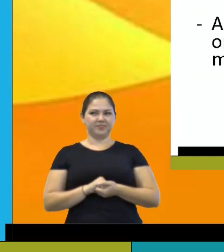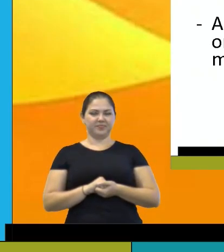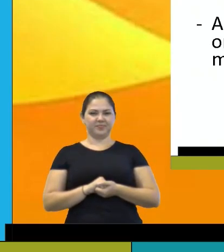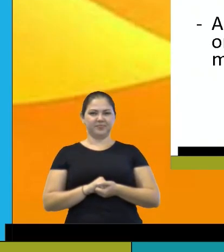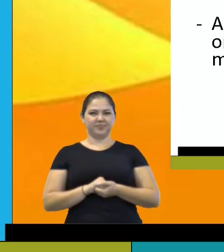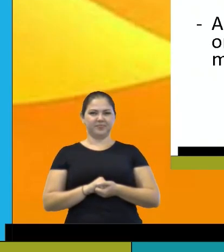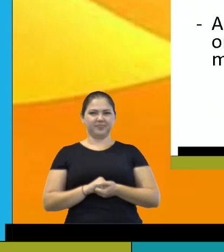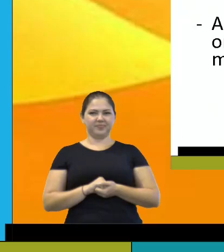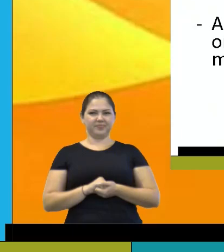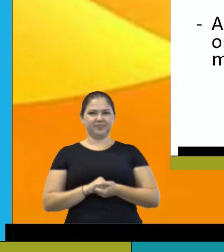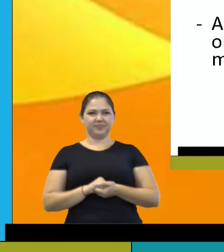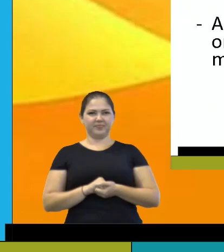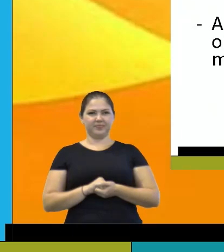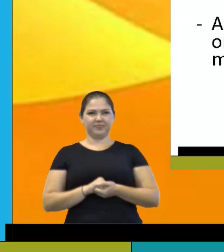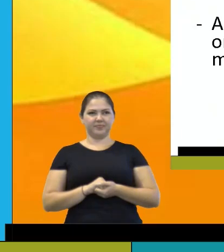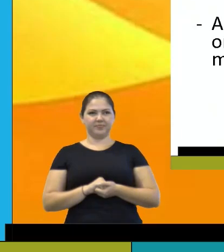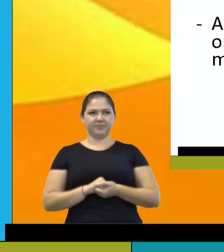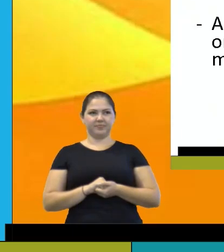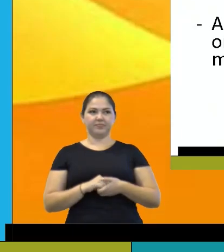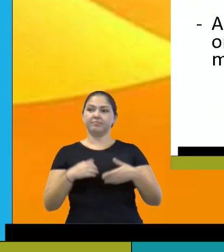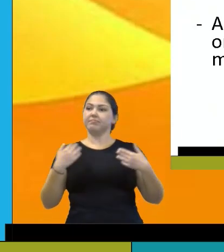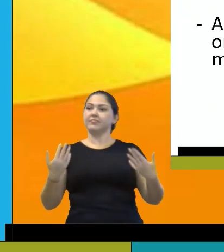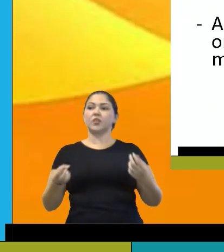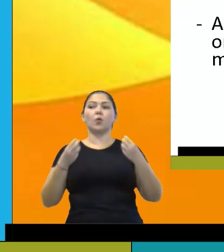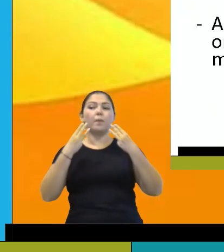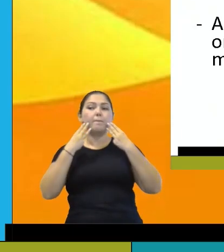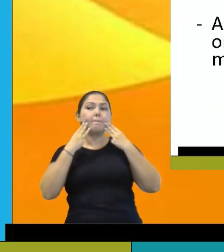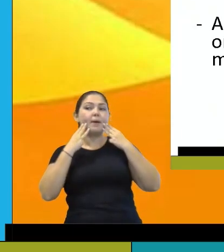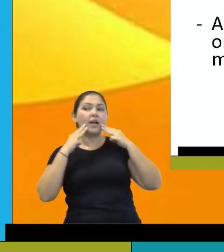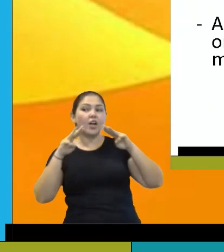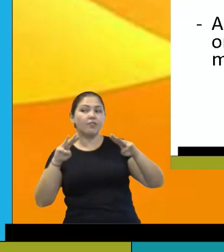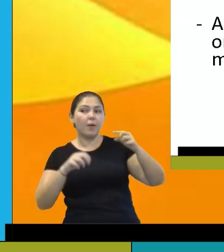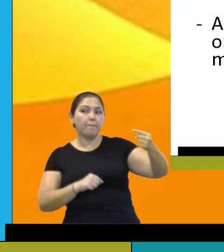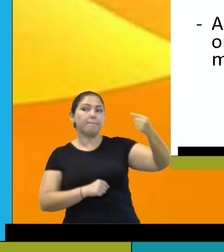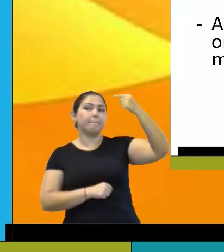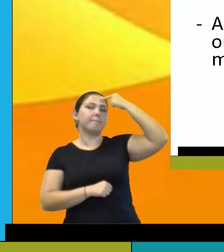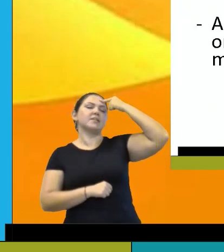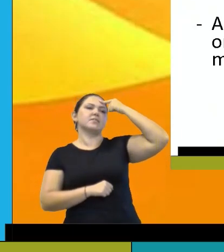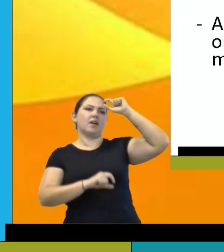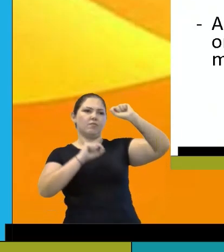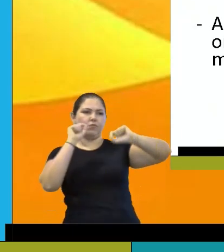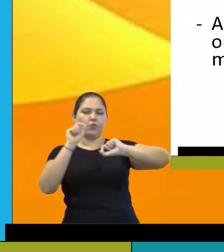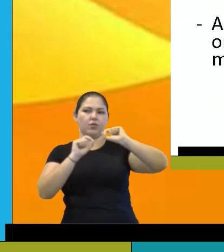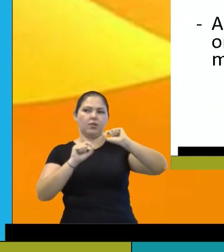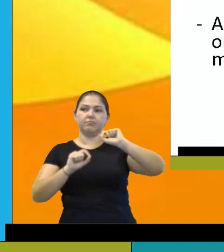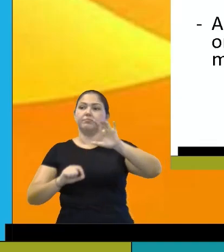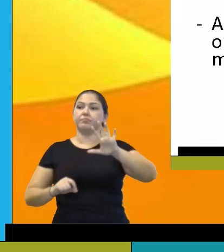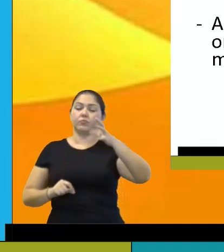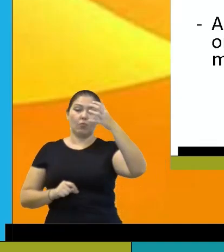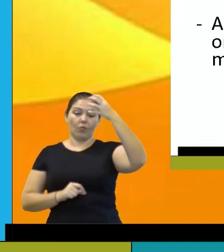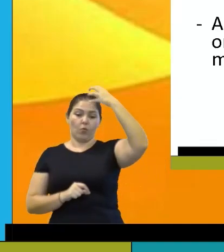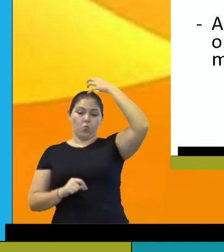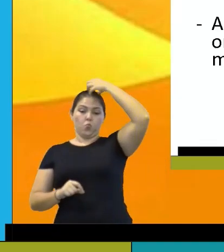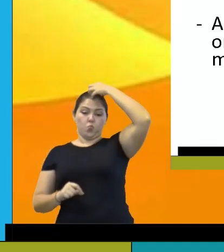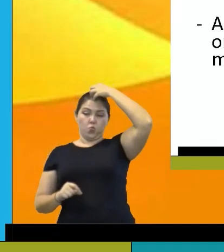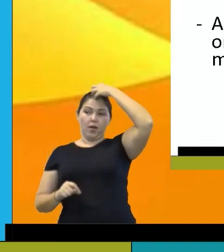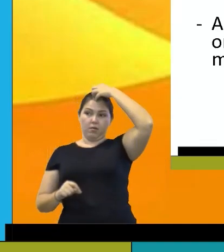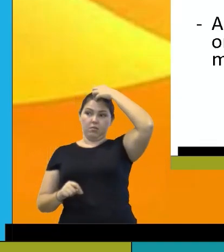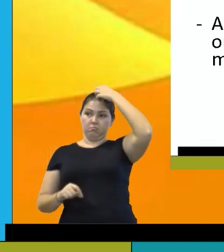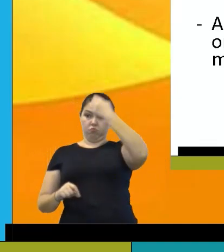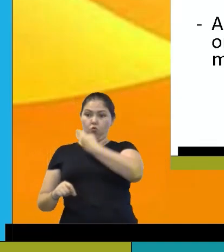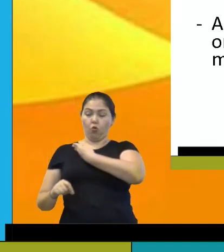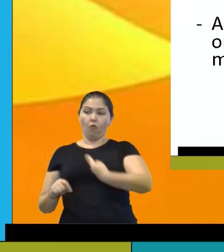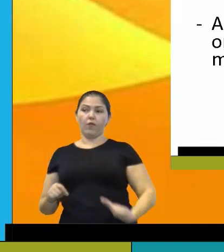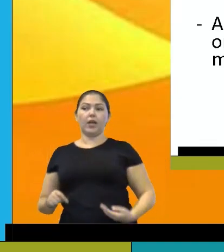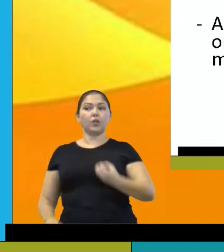Maquiavel, ele considerava que o bom governante, ele precisava